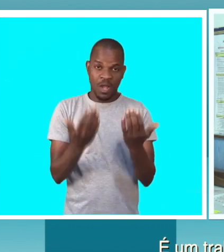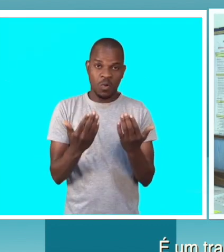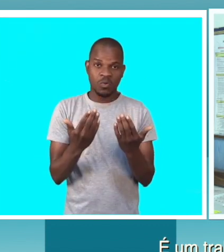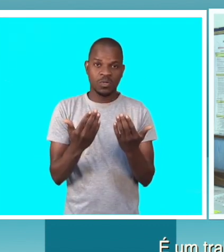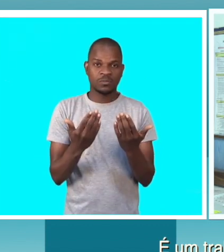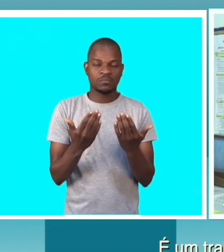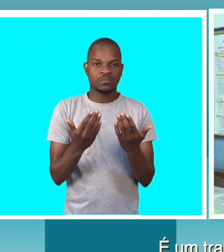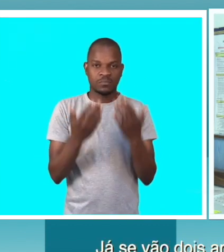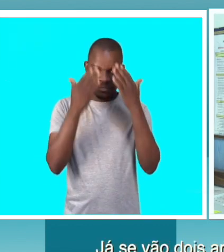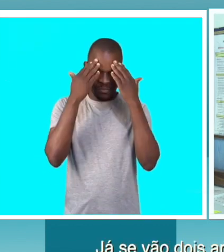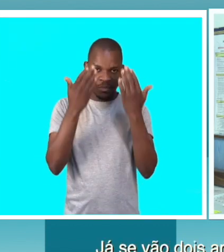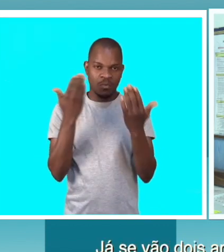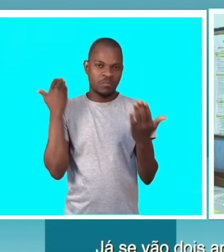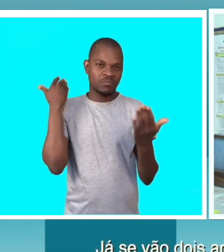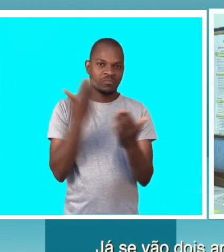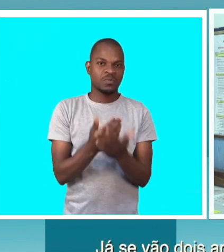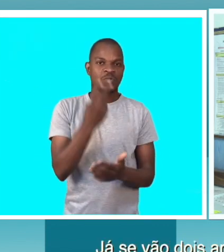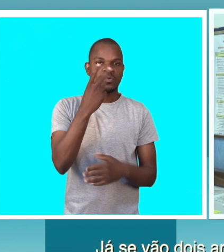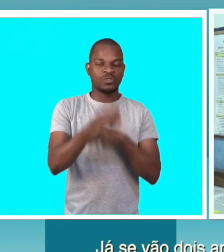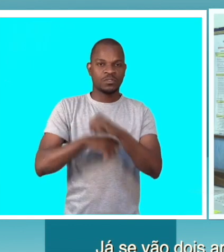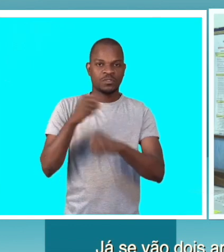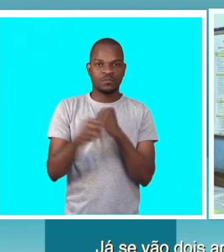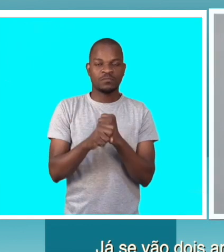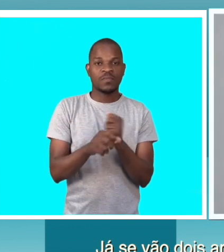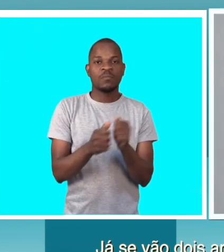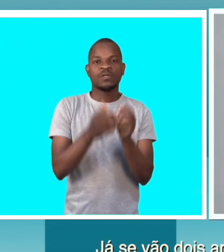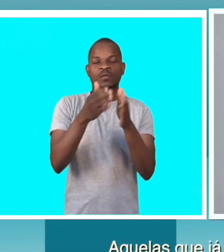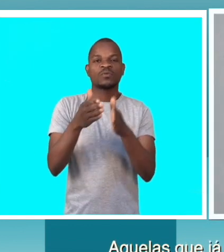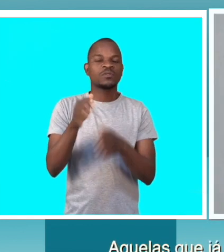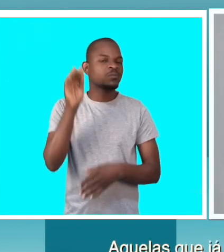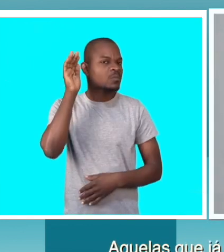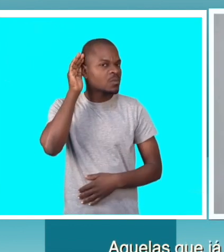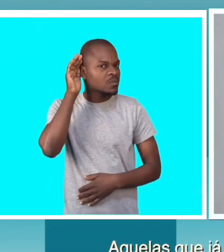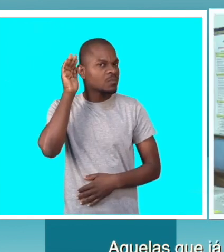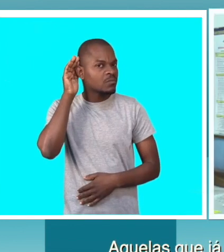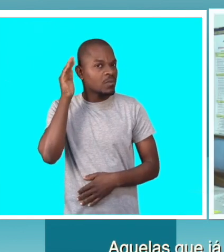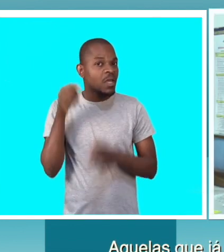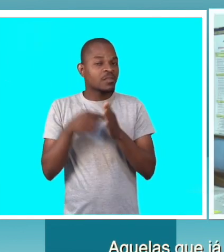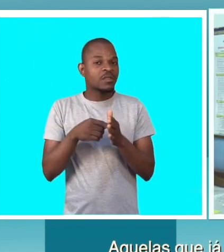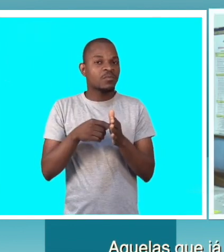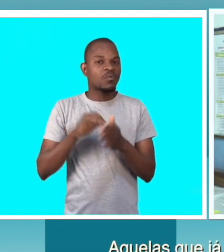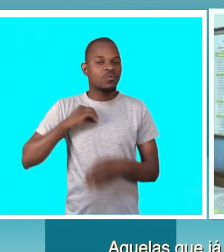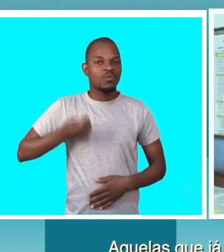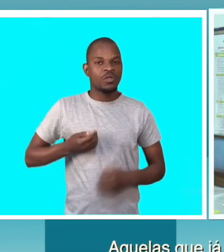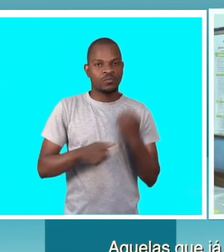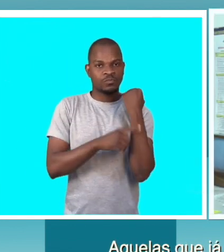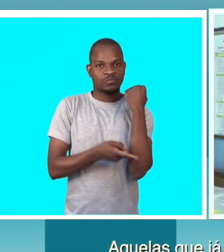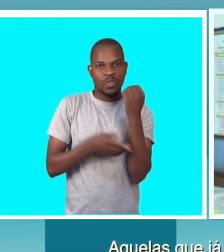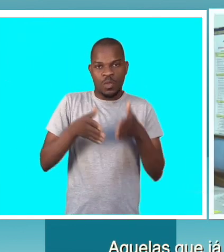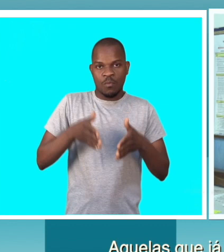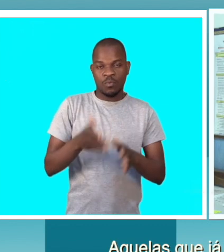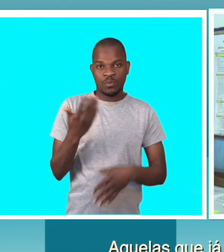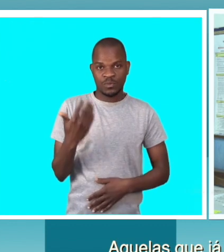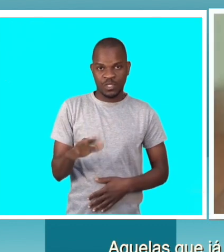de uma hora para outra. Já vão dois anos e a informação vai se difundindo. Aquelas que já tiveram parto cá nesses dois anos,